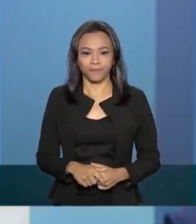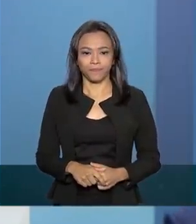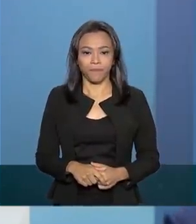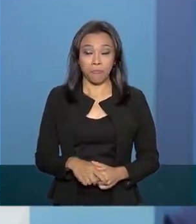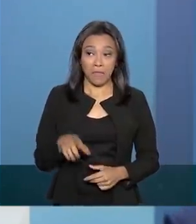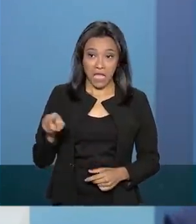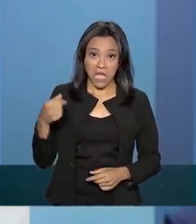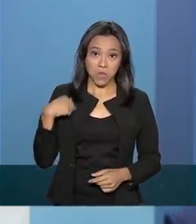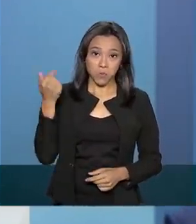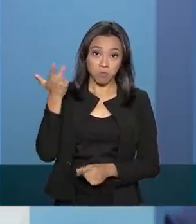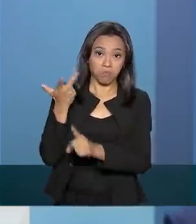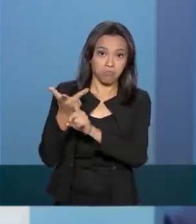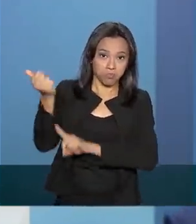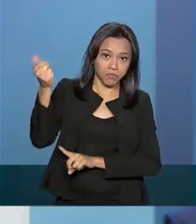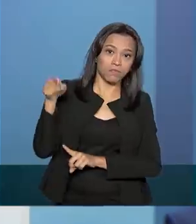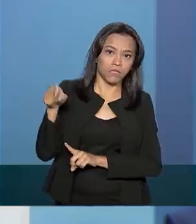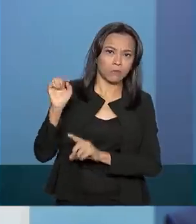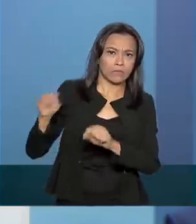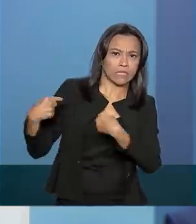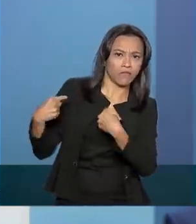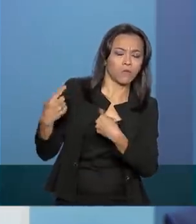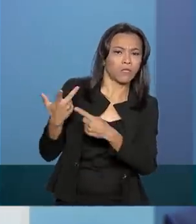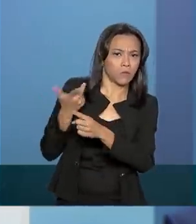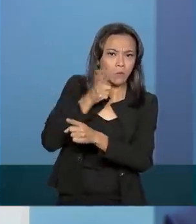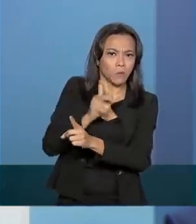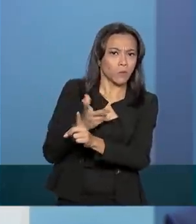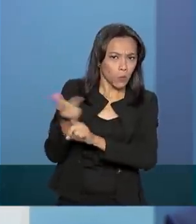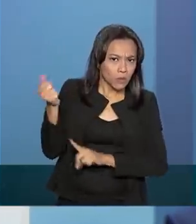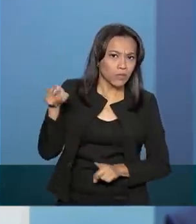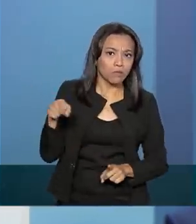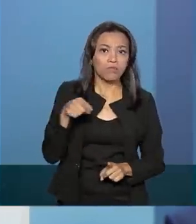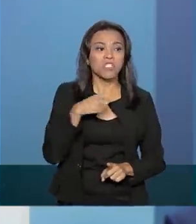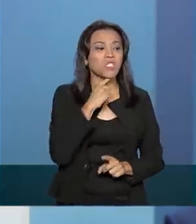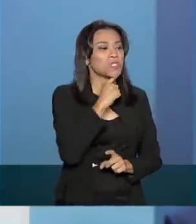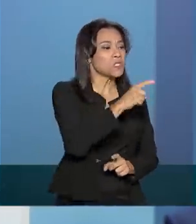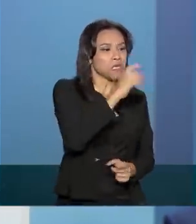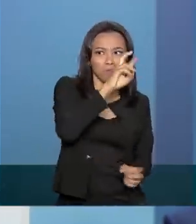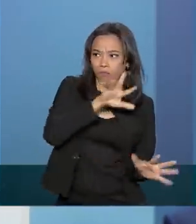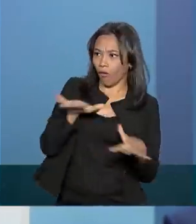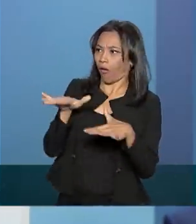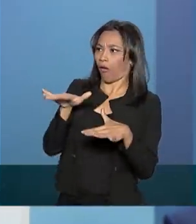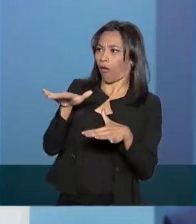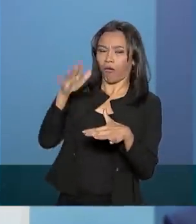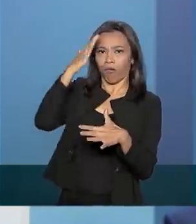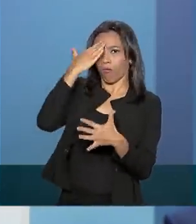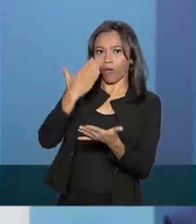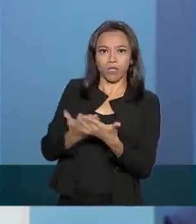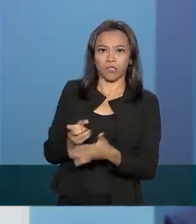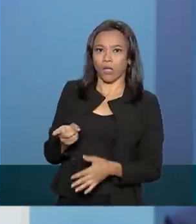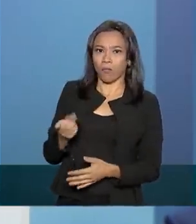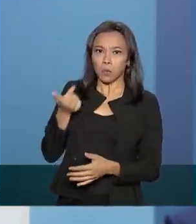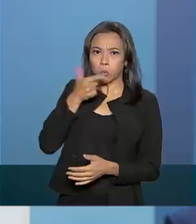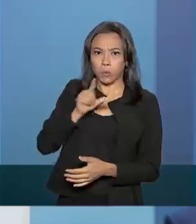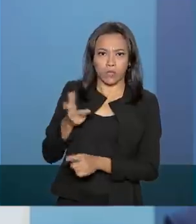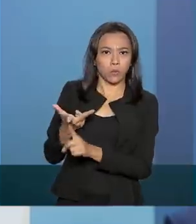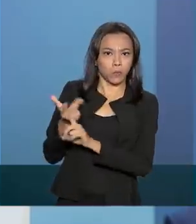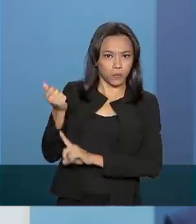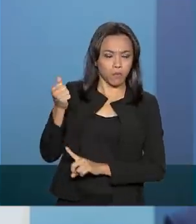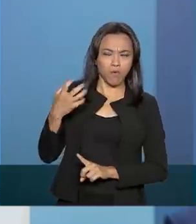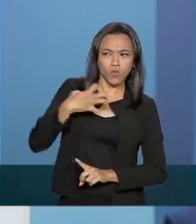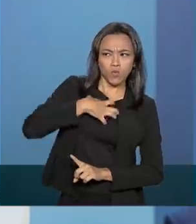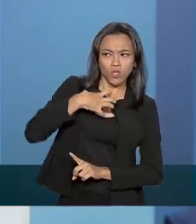Ele venceu desafios que ninguém acreditava, mas a sua maneira de ser, a